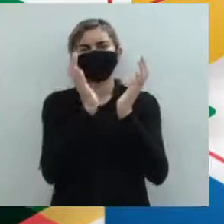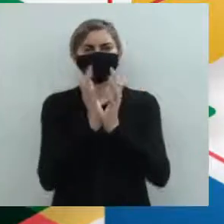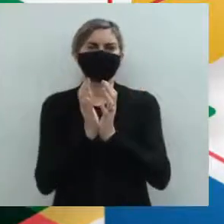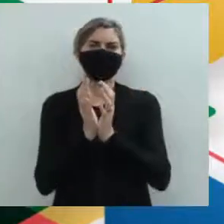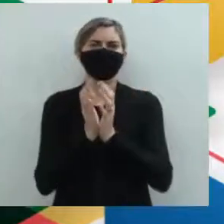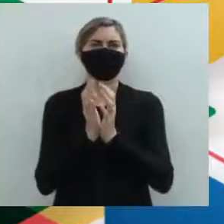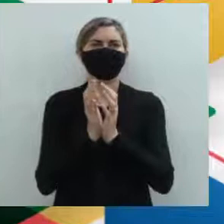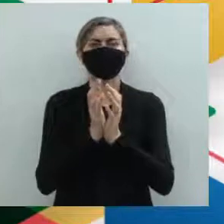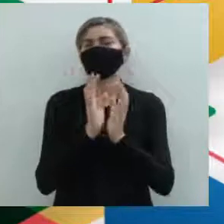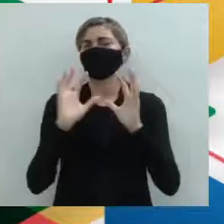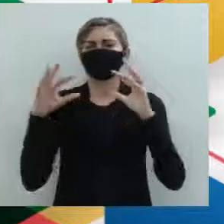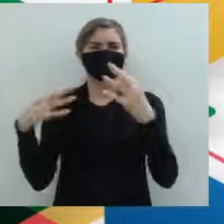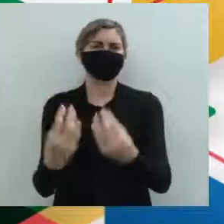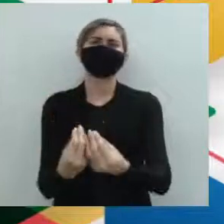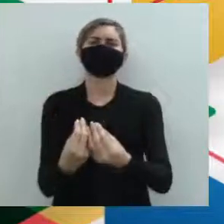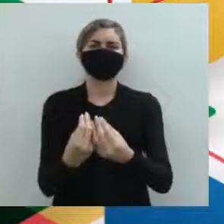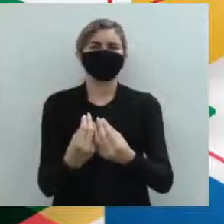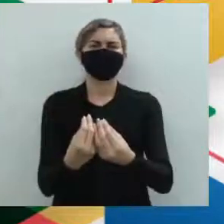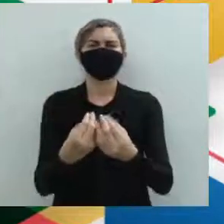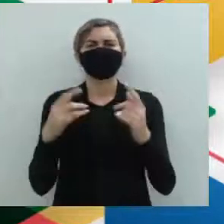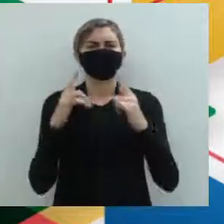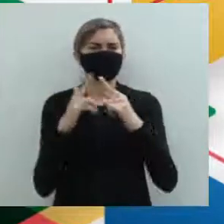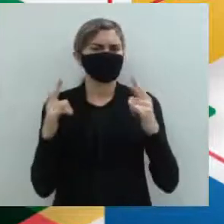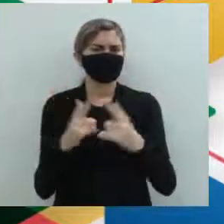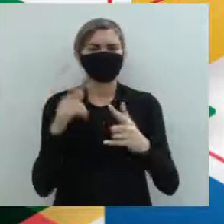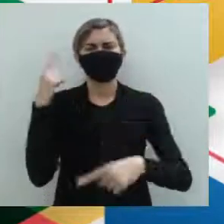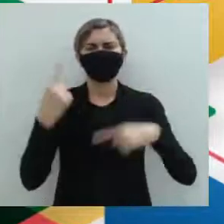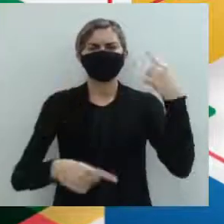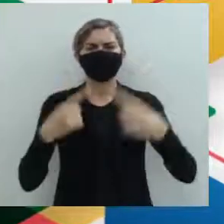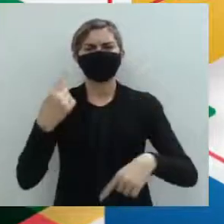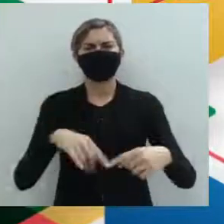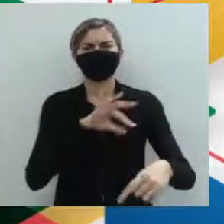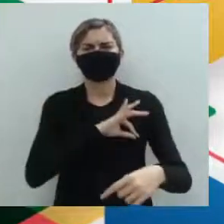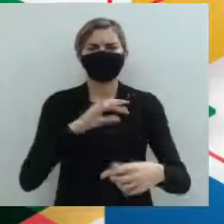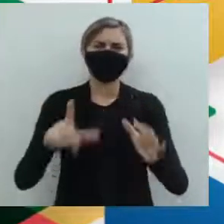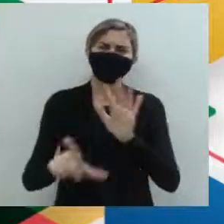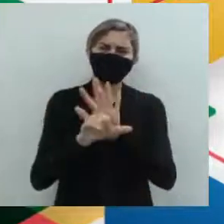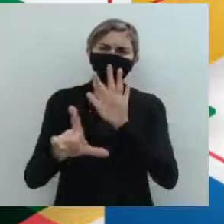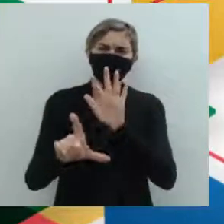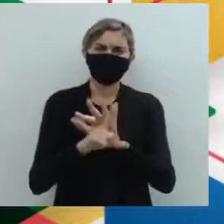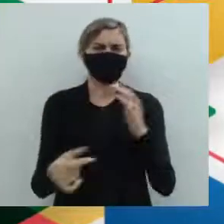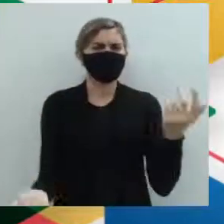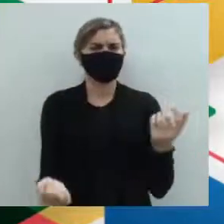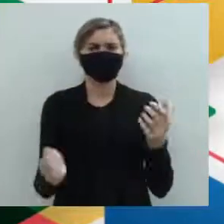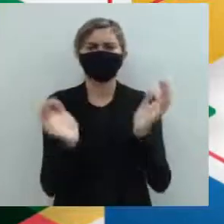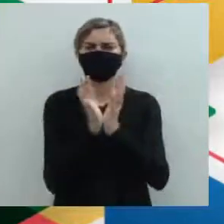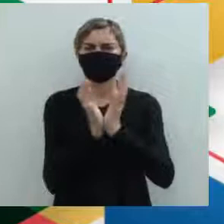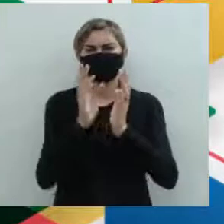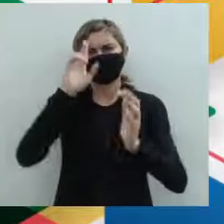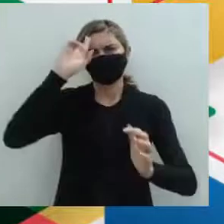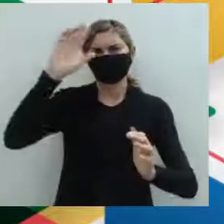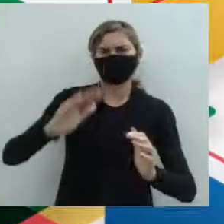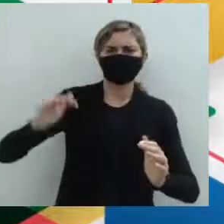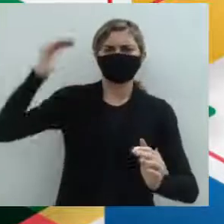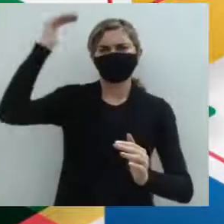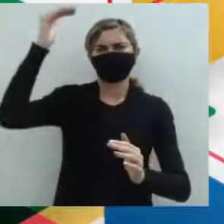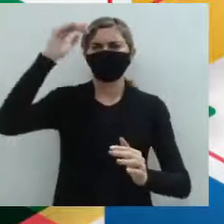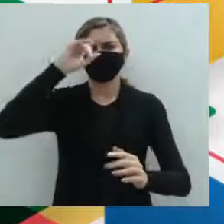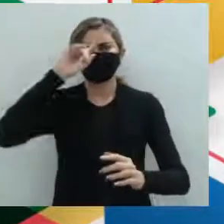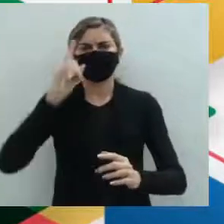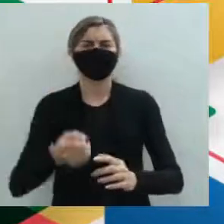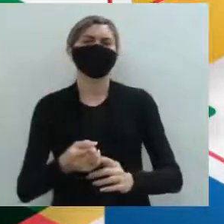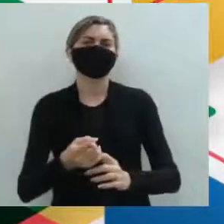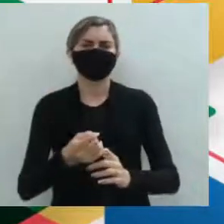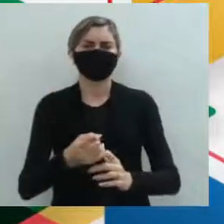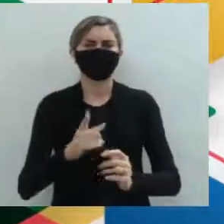em todos os procedimentos institucionais, políticos, policiais, legais que a classe dominante lança mão